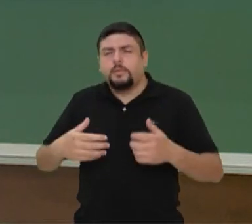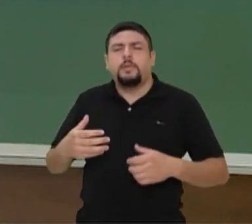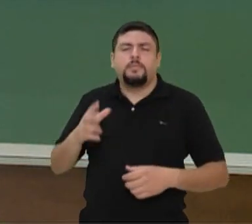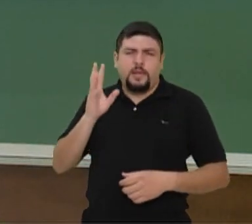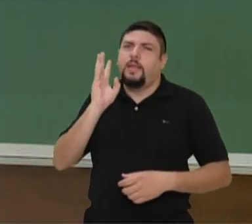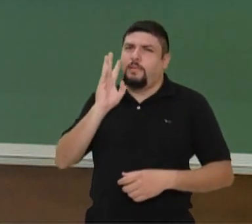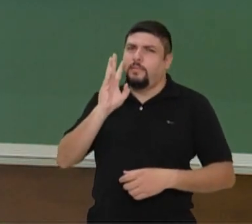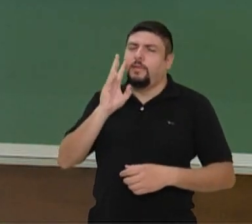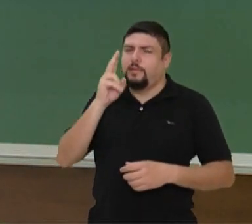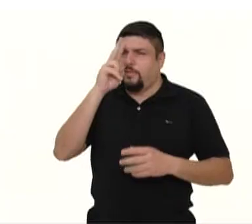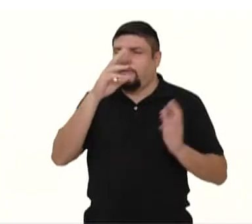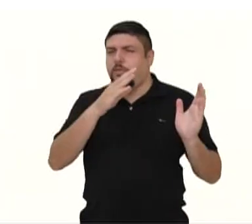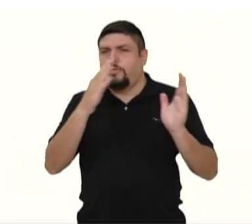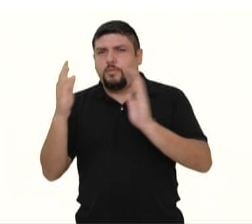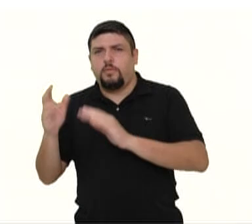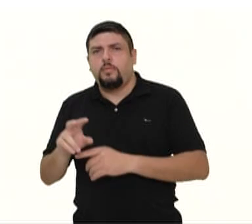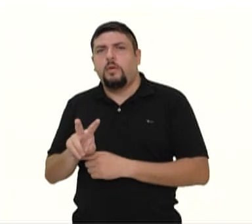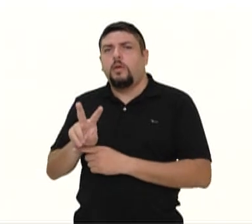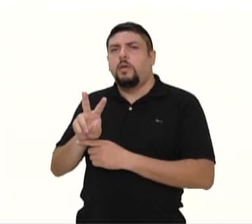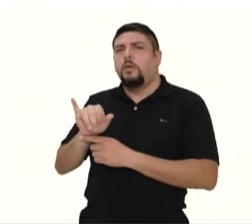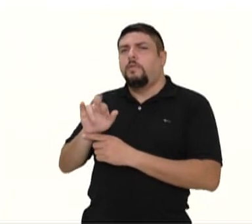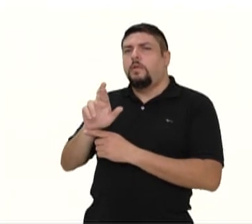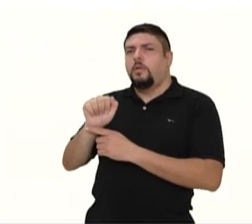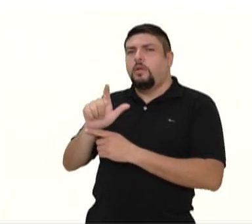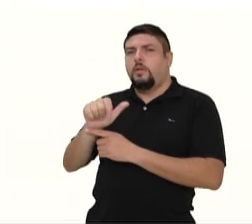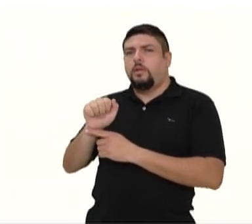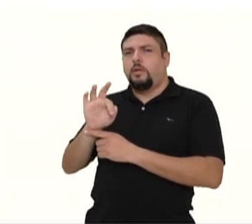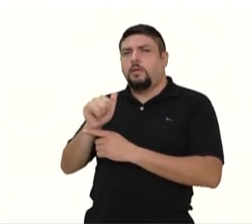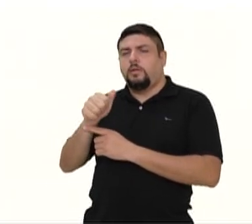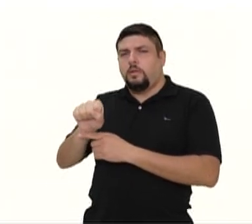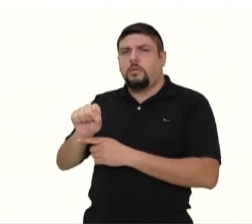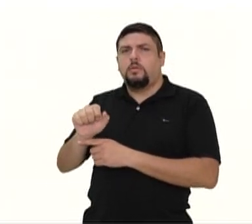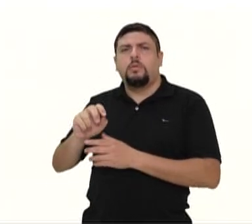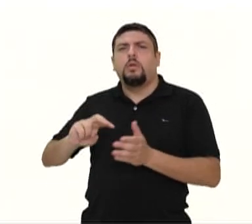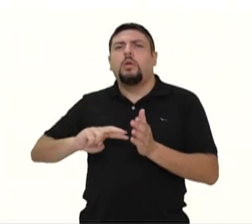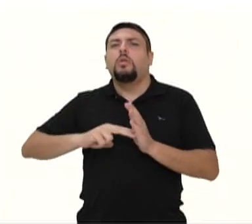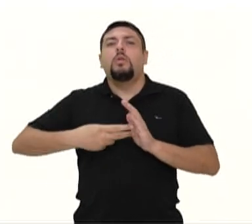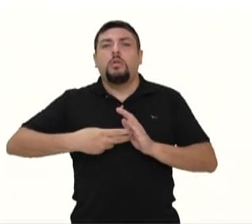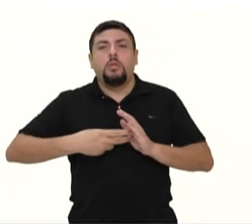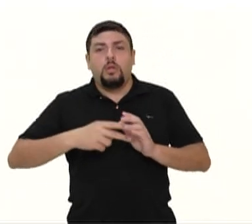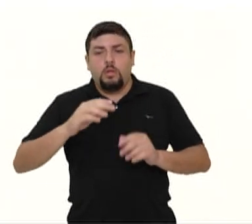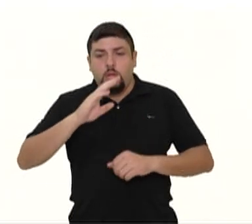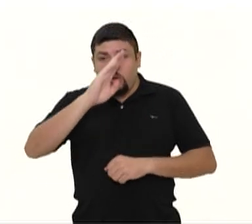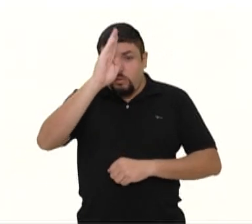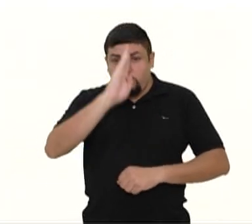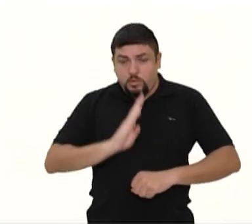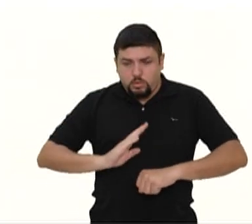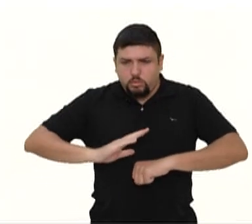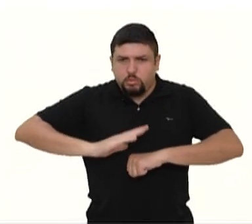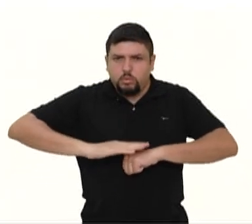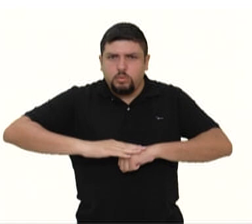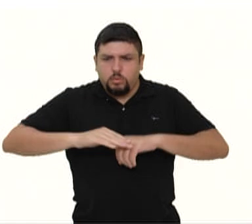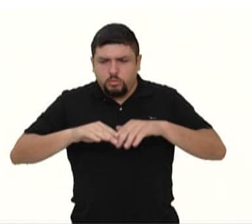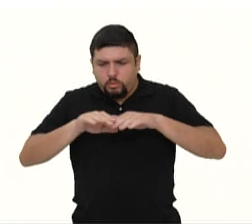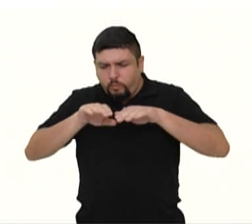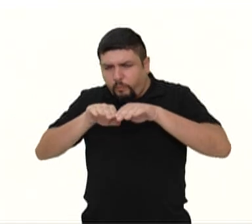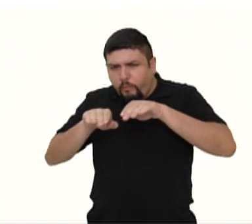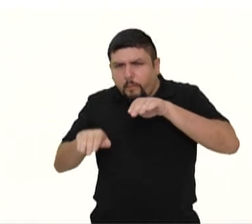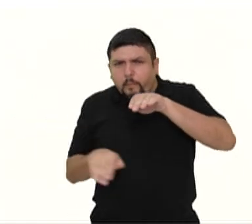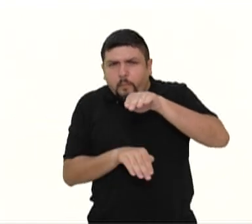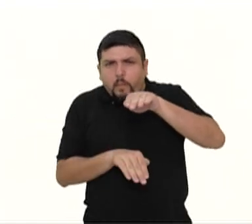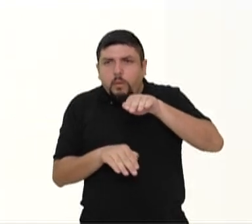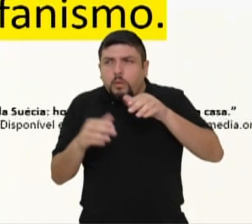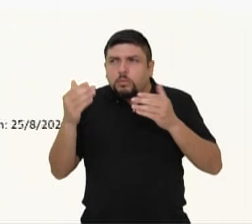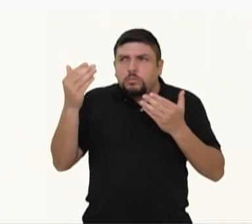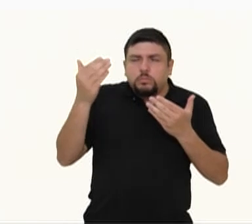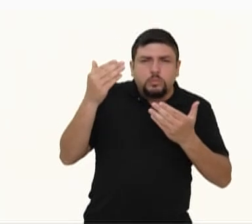lá. Complexo de vira-latas, entendo eu, a inferioridade em que o brasileiro se coloca voluntariamente em face do resto do mundo, disse o